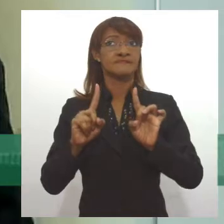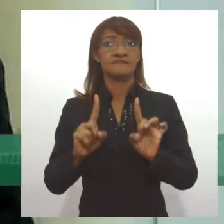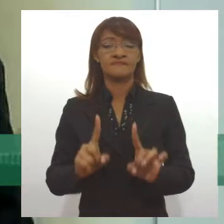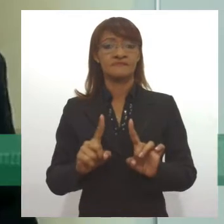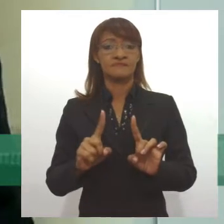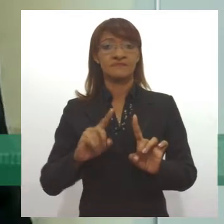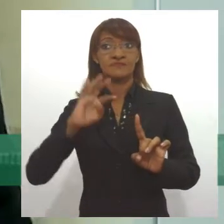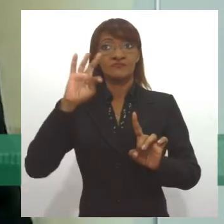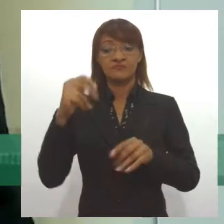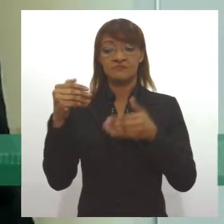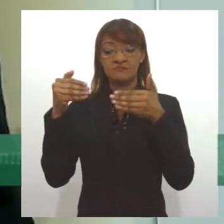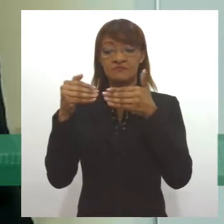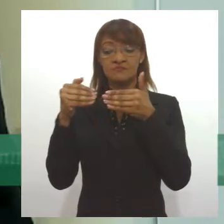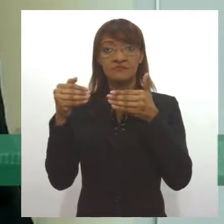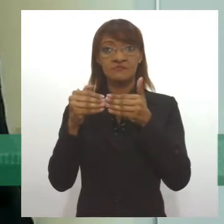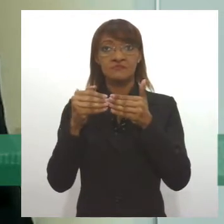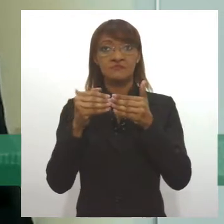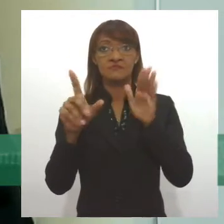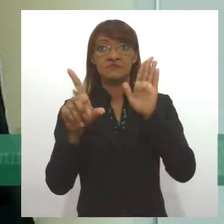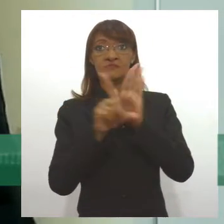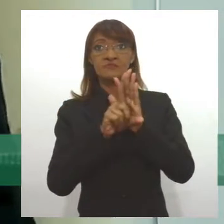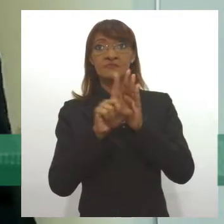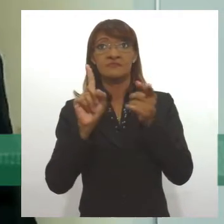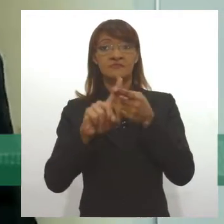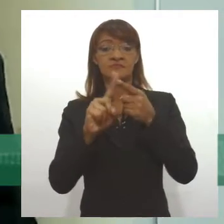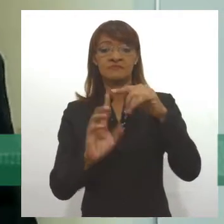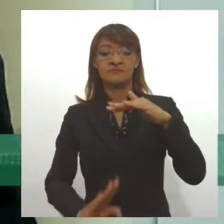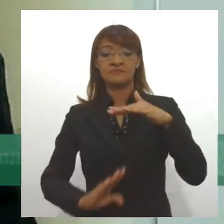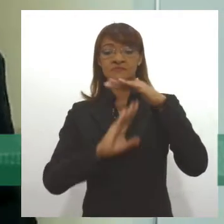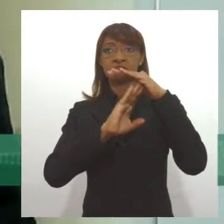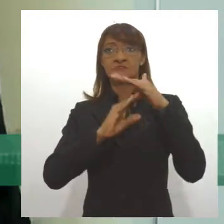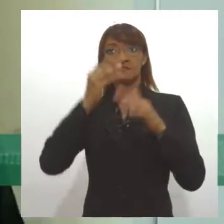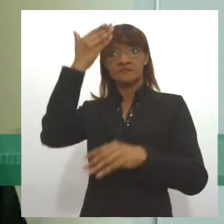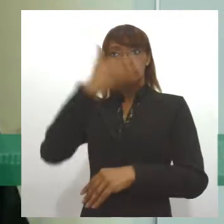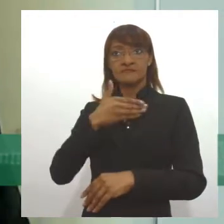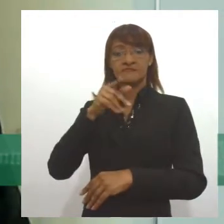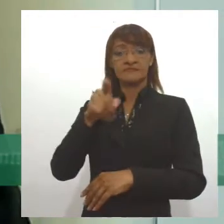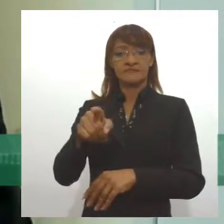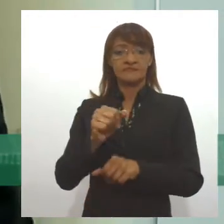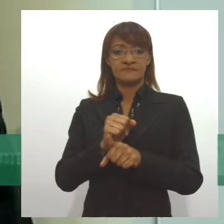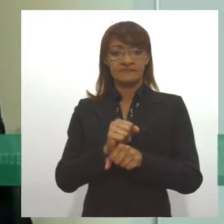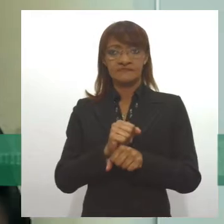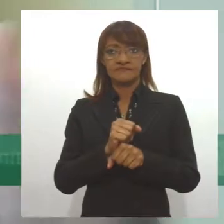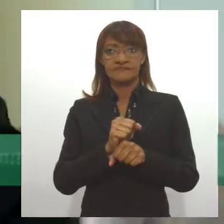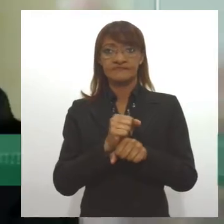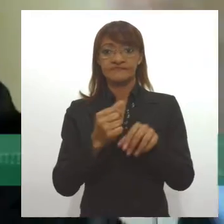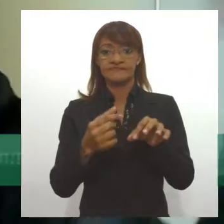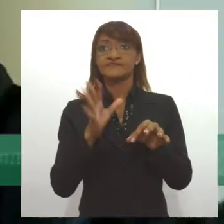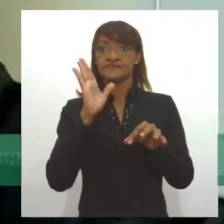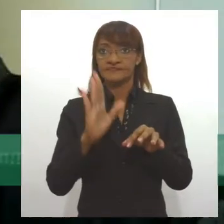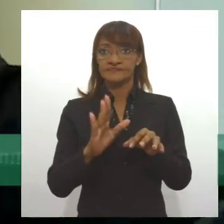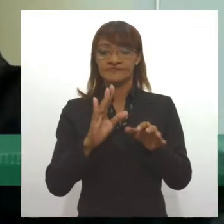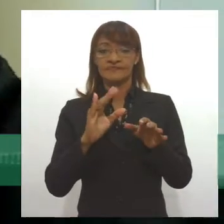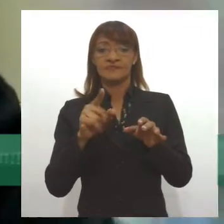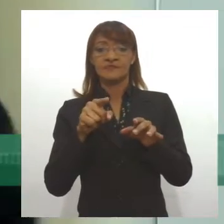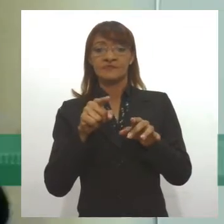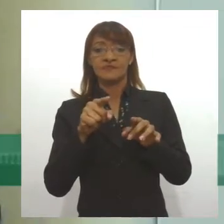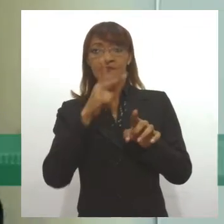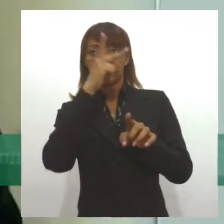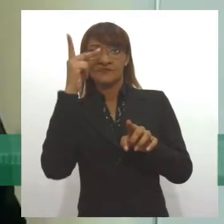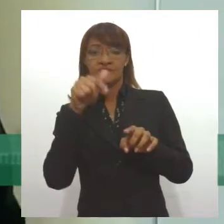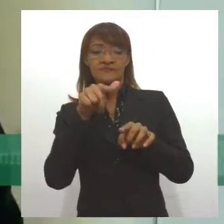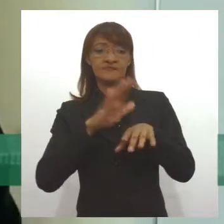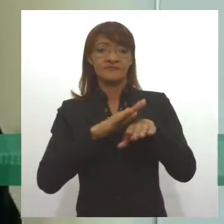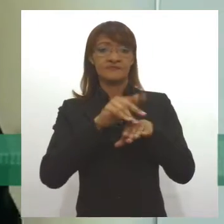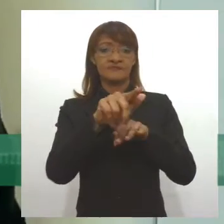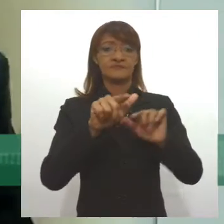for devidamente comprovado e com limites, né? A parcela indenizatória é para alguém que vai desempenhar